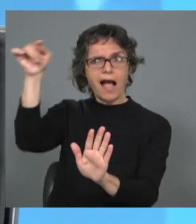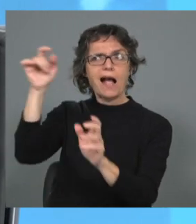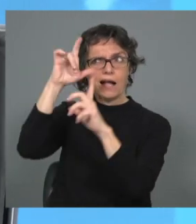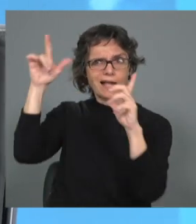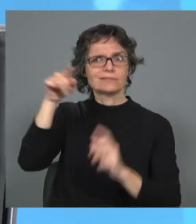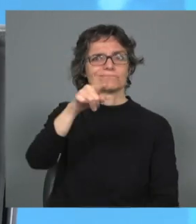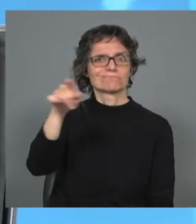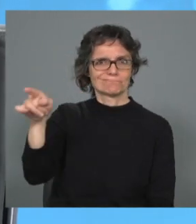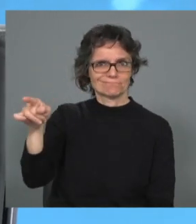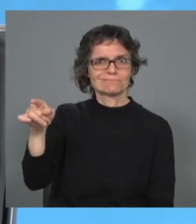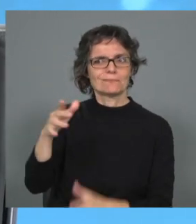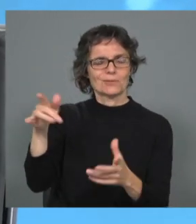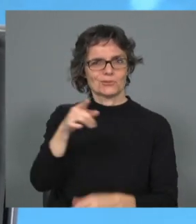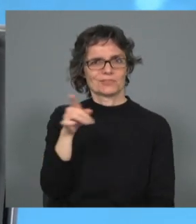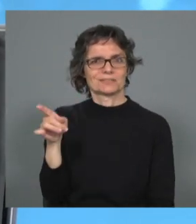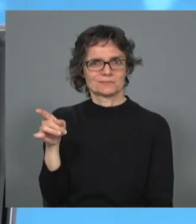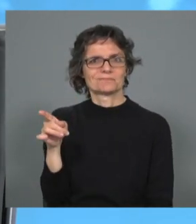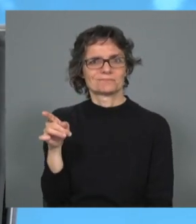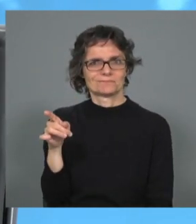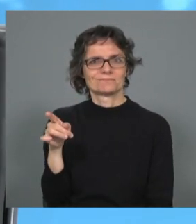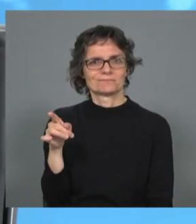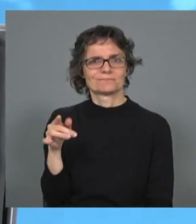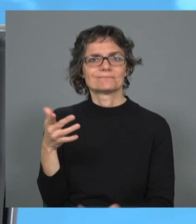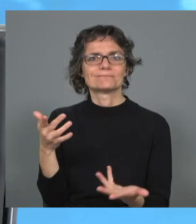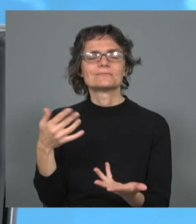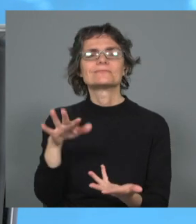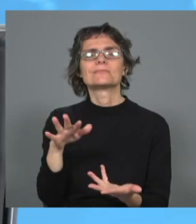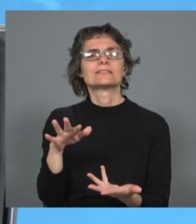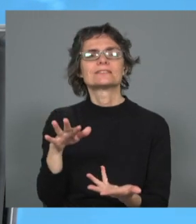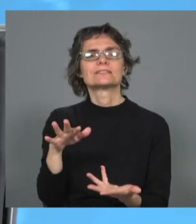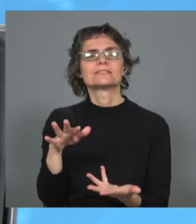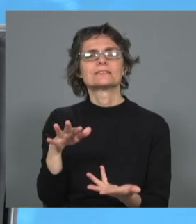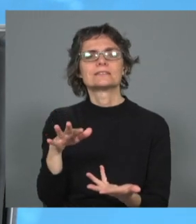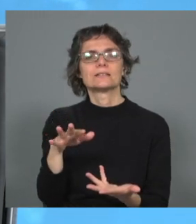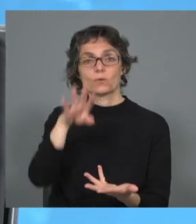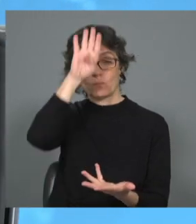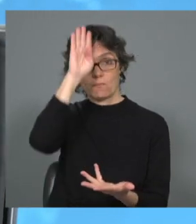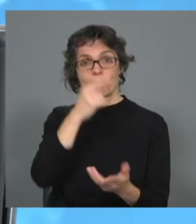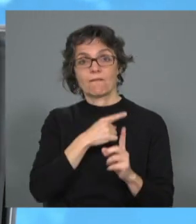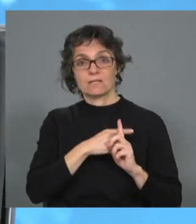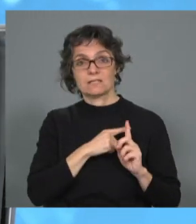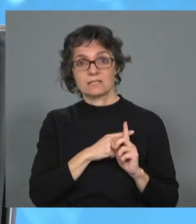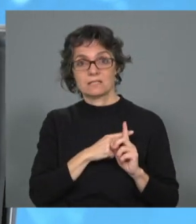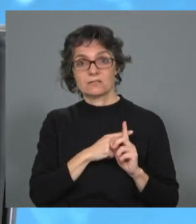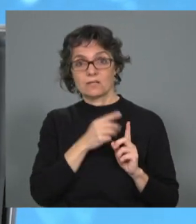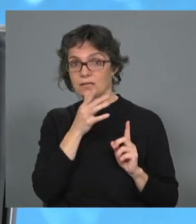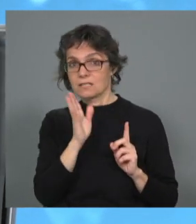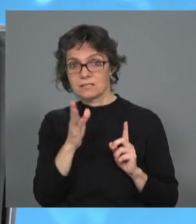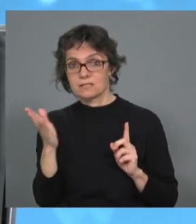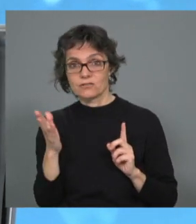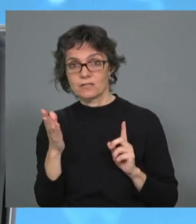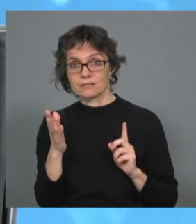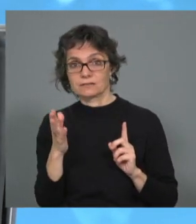pensamento. Mas desceu do céu porque o Papa Francisco é um homem inspirado e